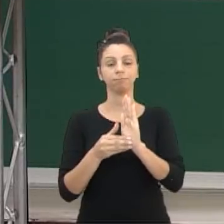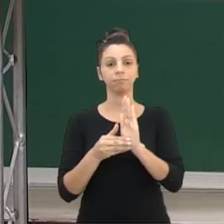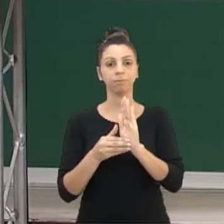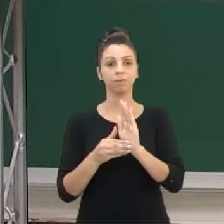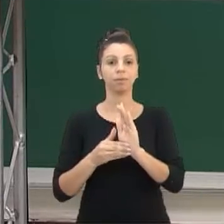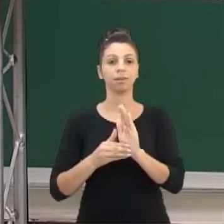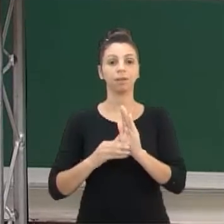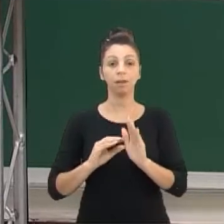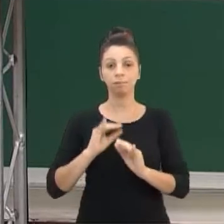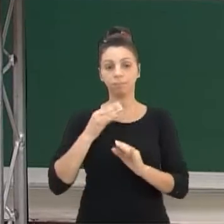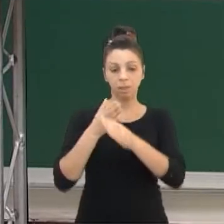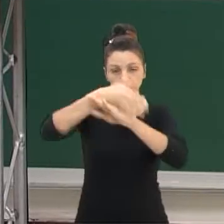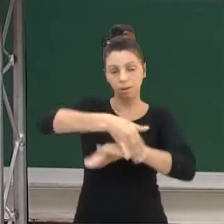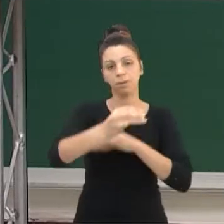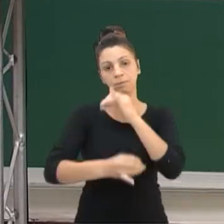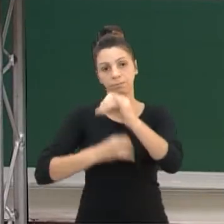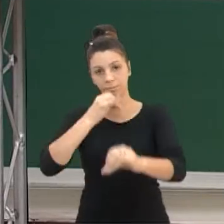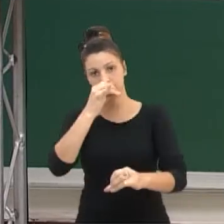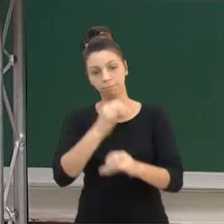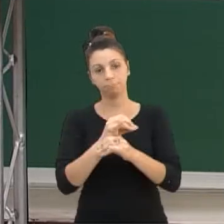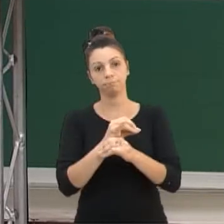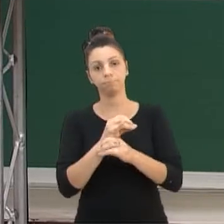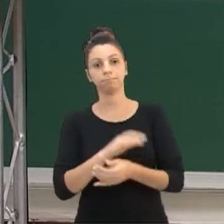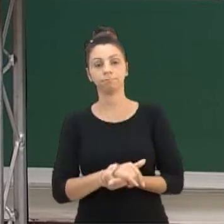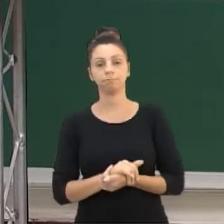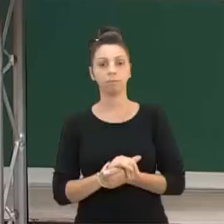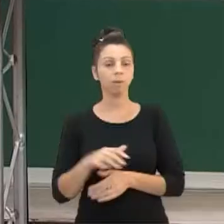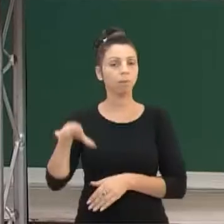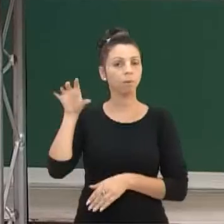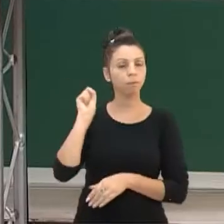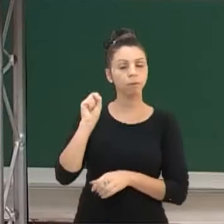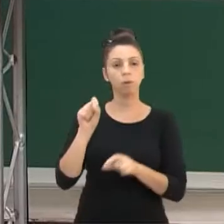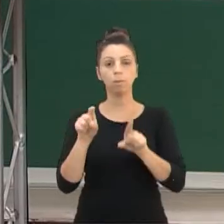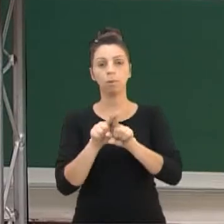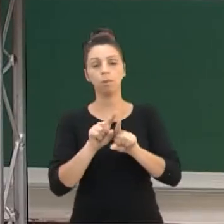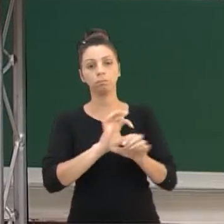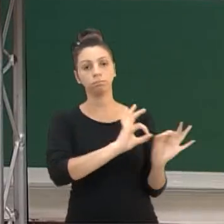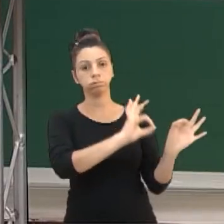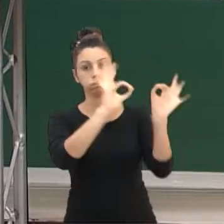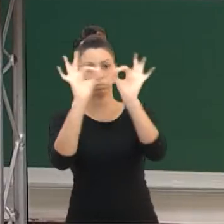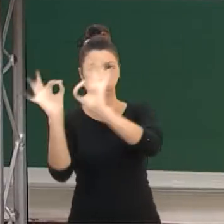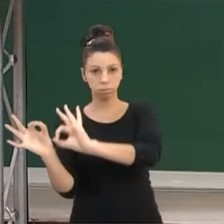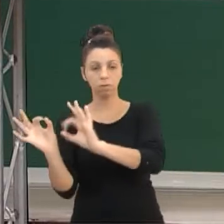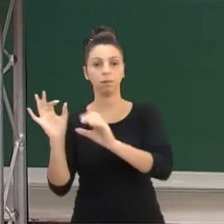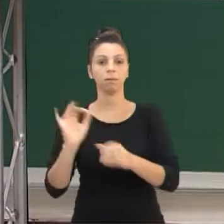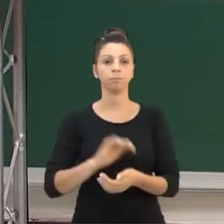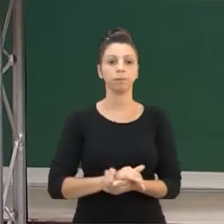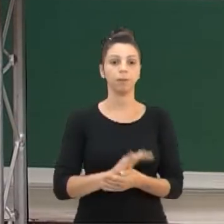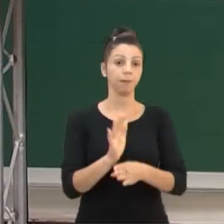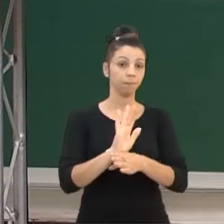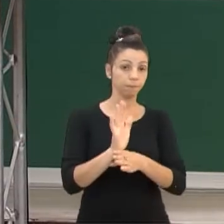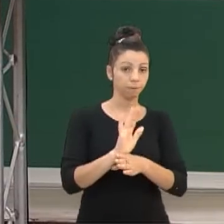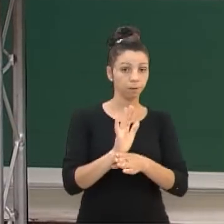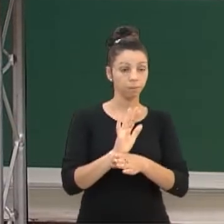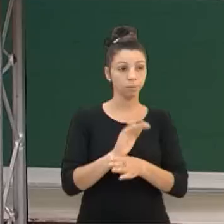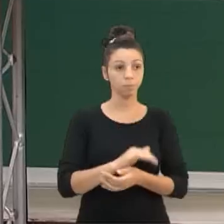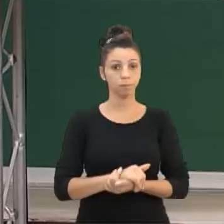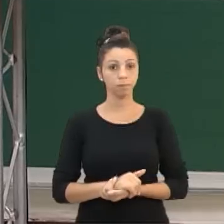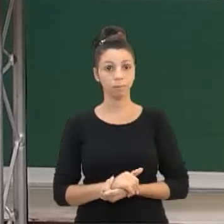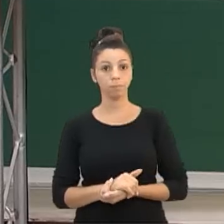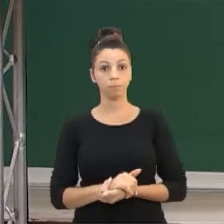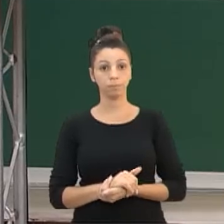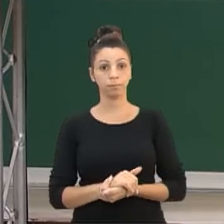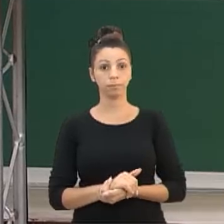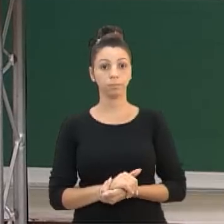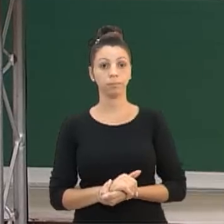acessar a internet, que nos permitem ouvir ou assistir a vídeos, né? Ainda que a gente não esteja